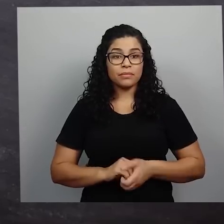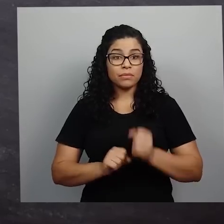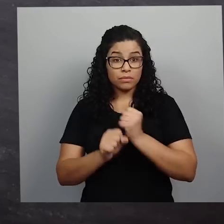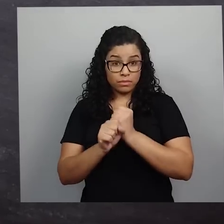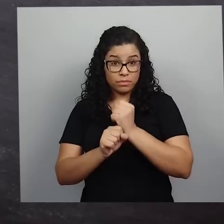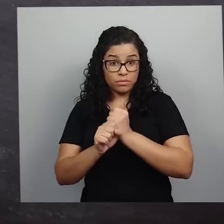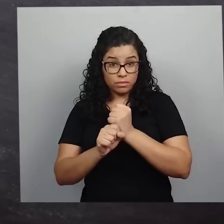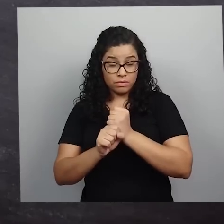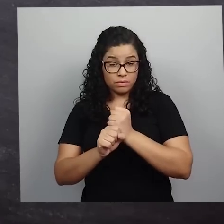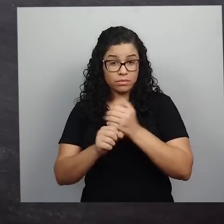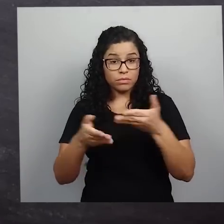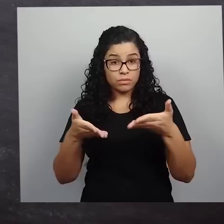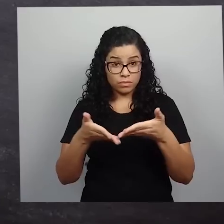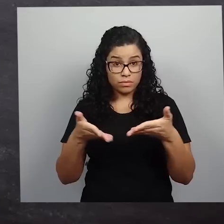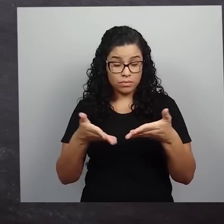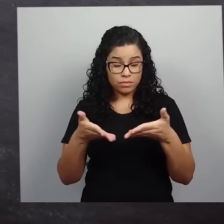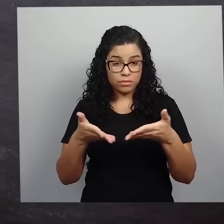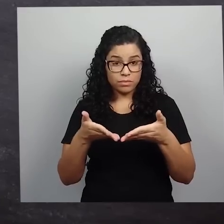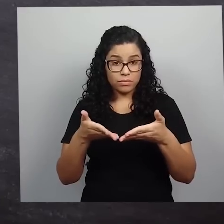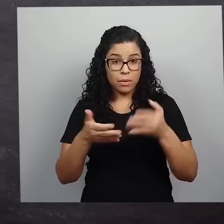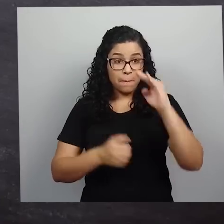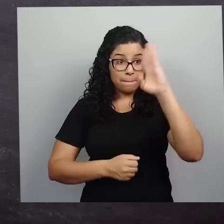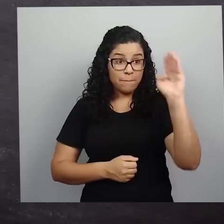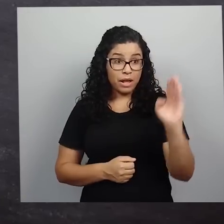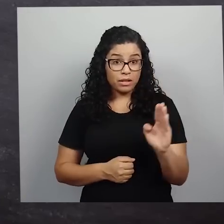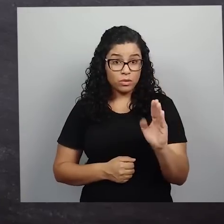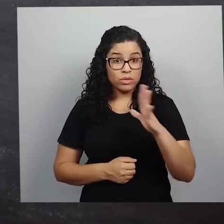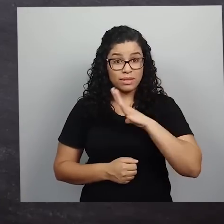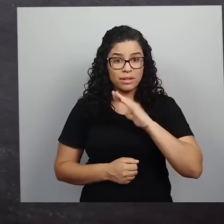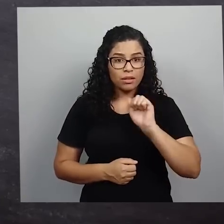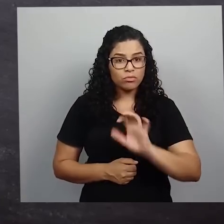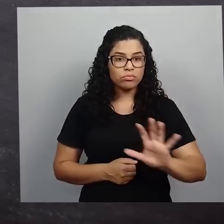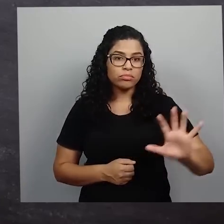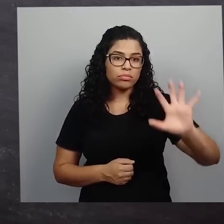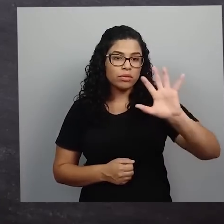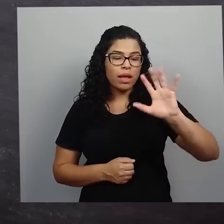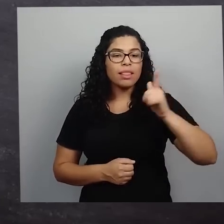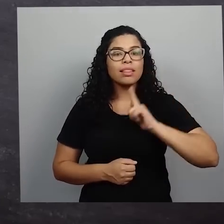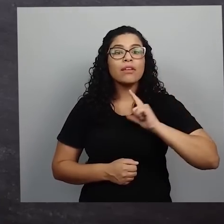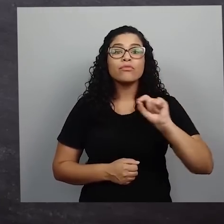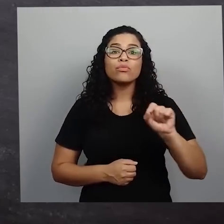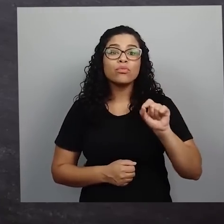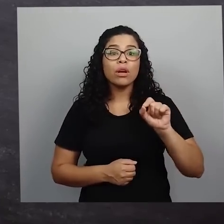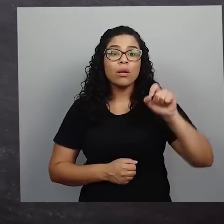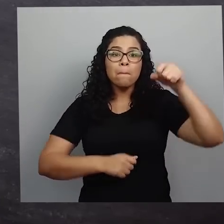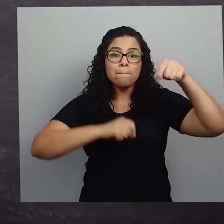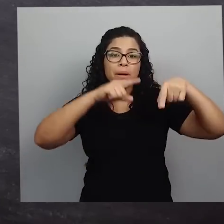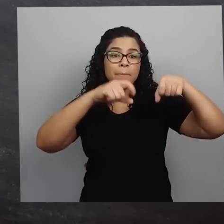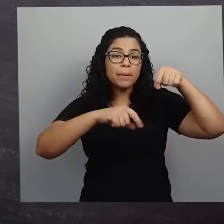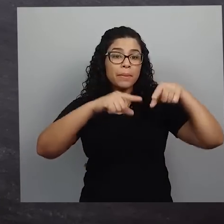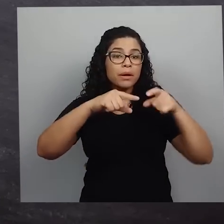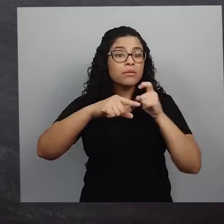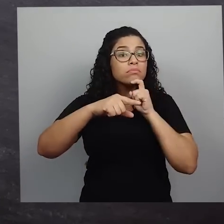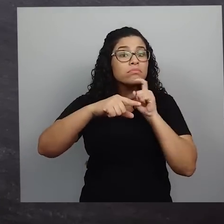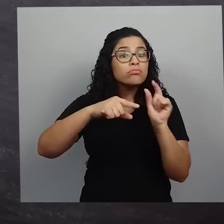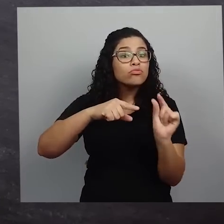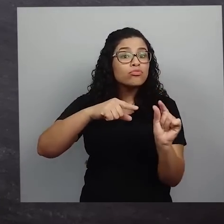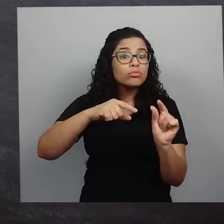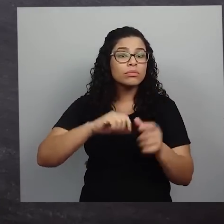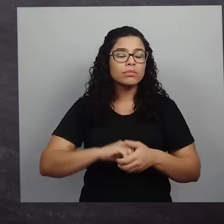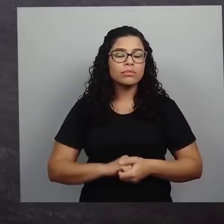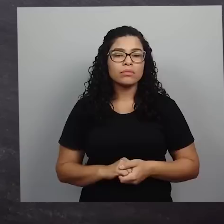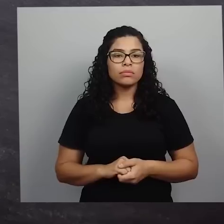Neste ano, algumas cidades do Brasil tiveram a presença de neve durante o inverno, o que acontece